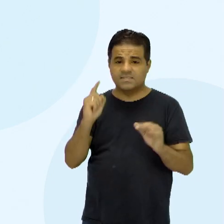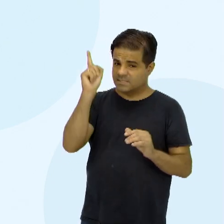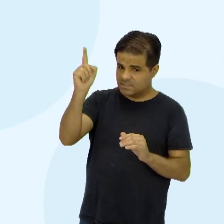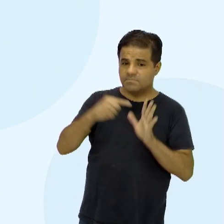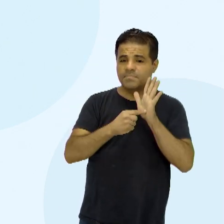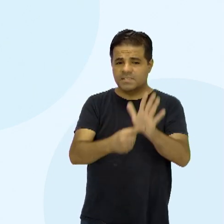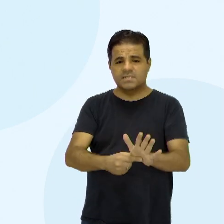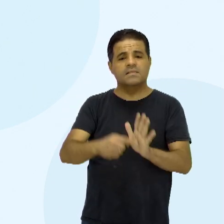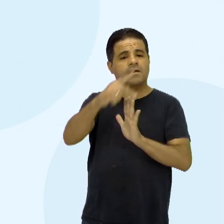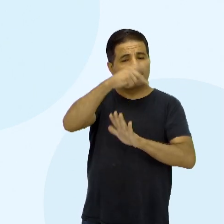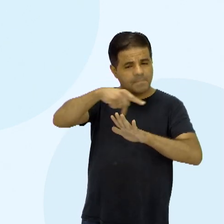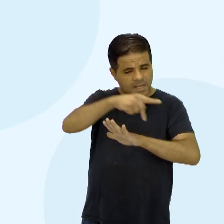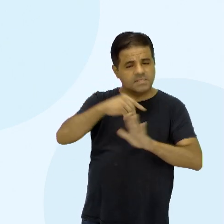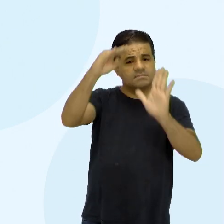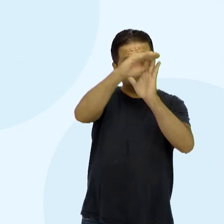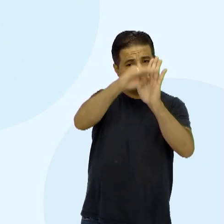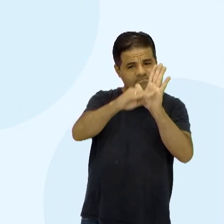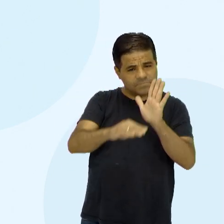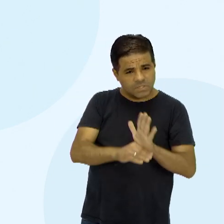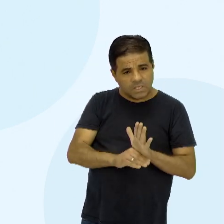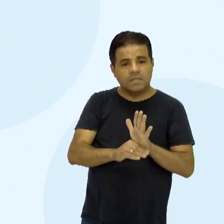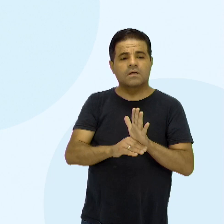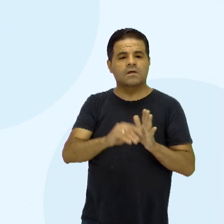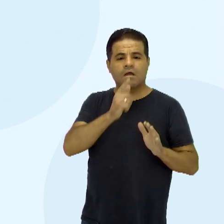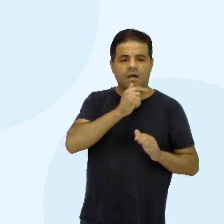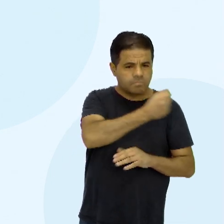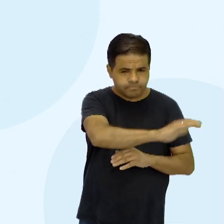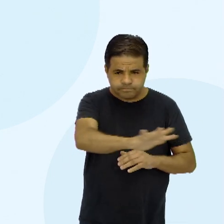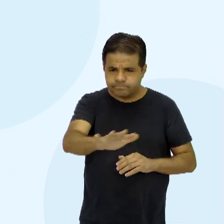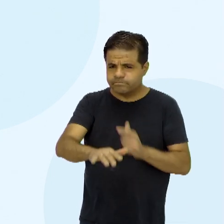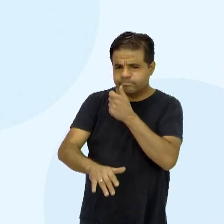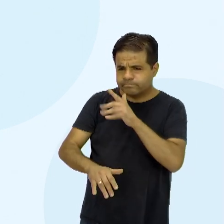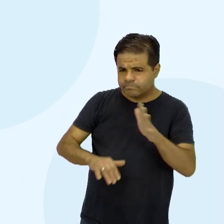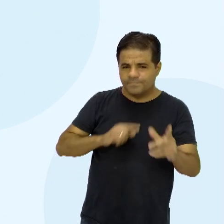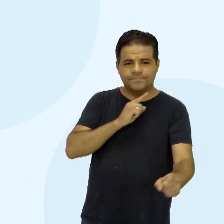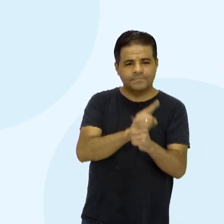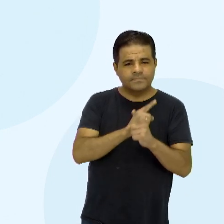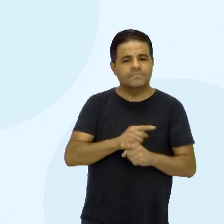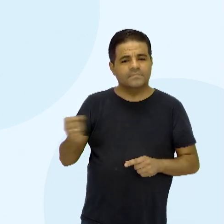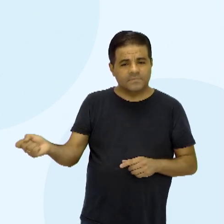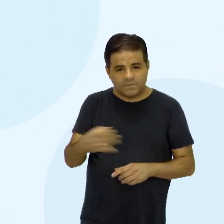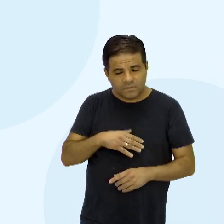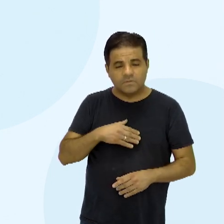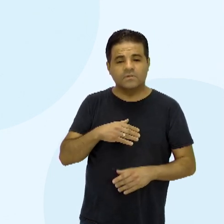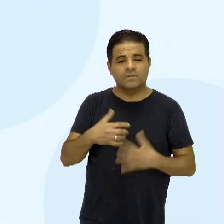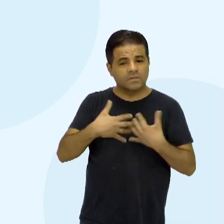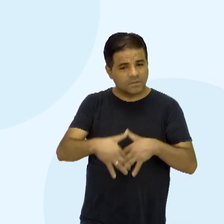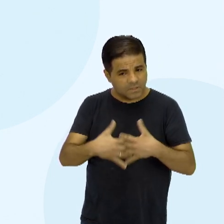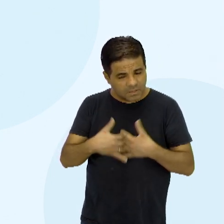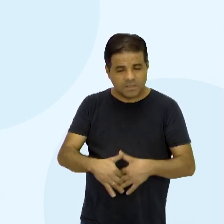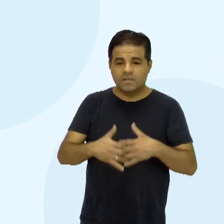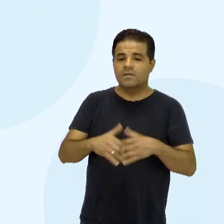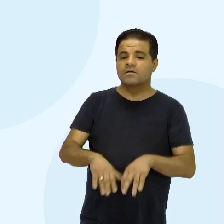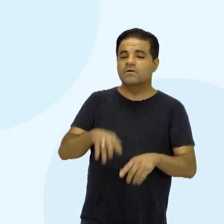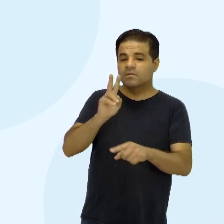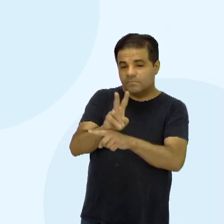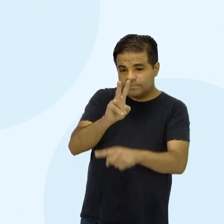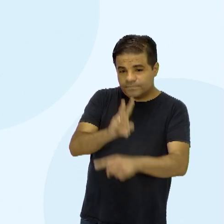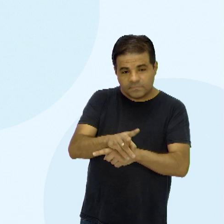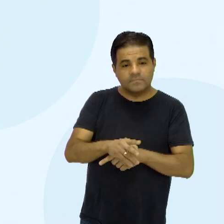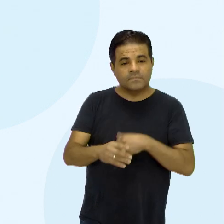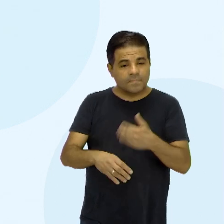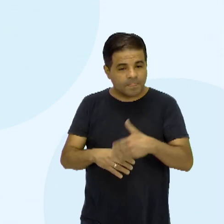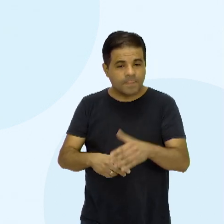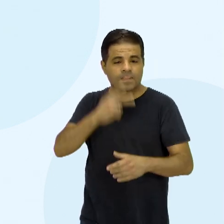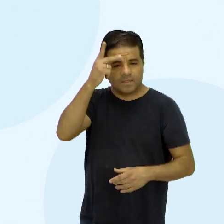lista de países em cujos mares foram encontrados equipamentos de proteção individual, como máscaras